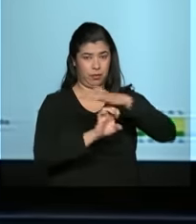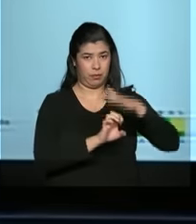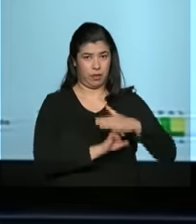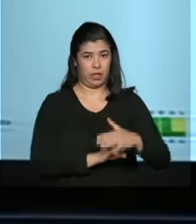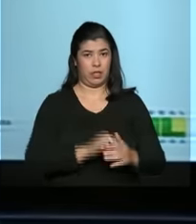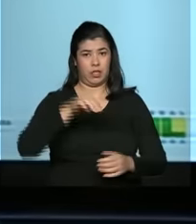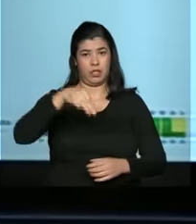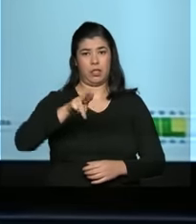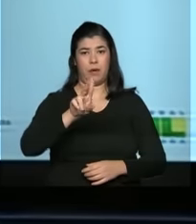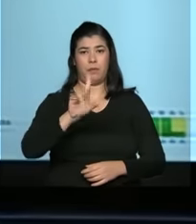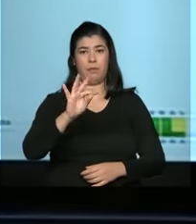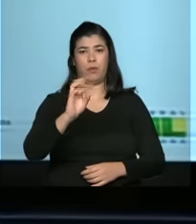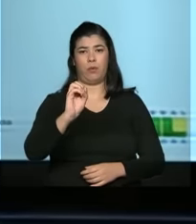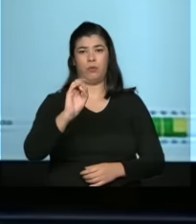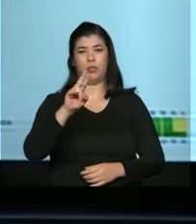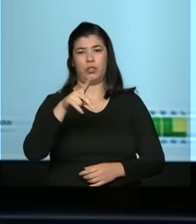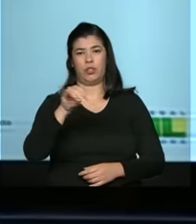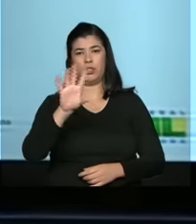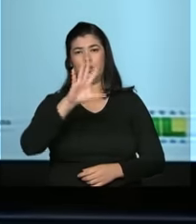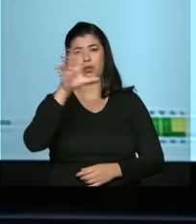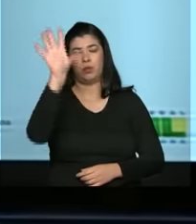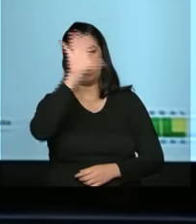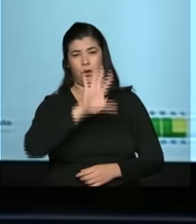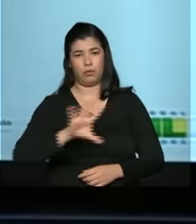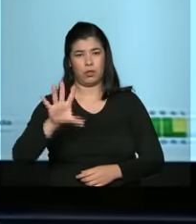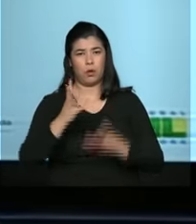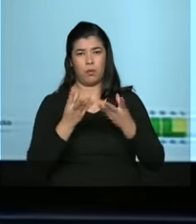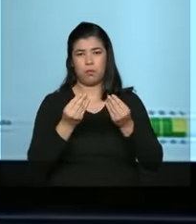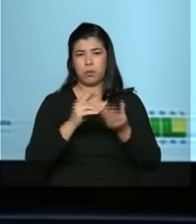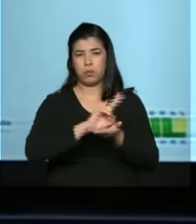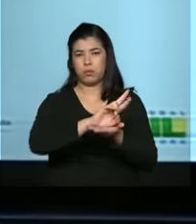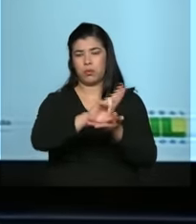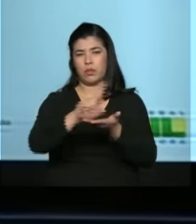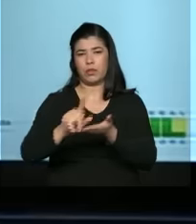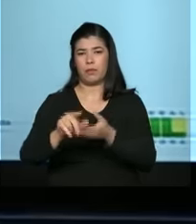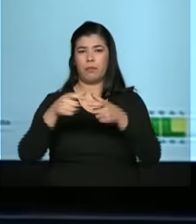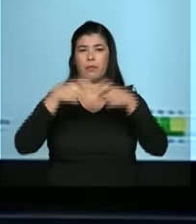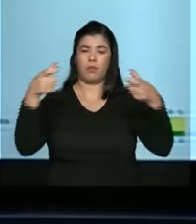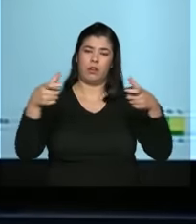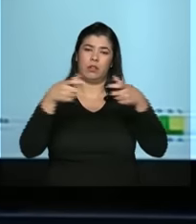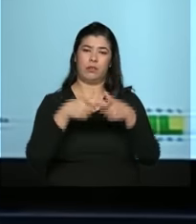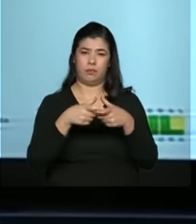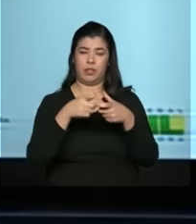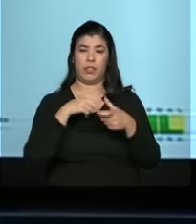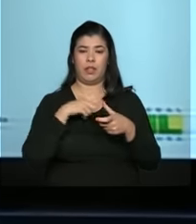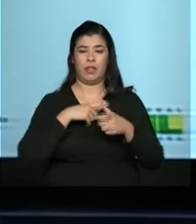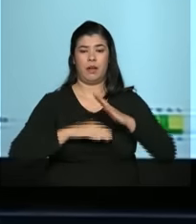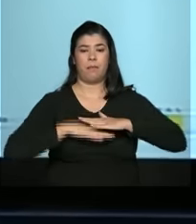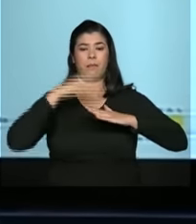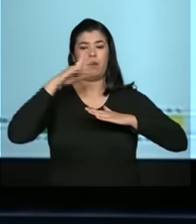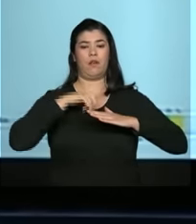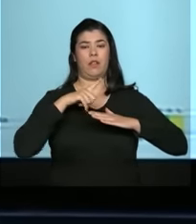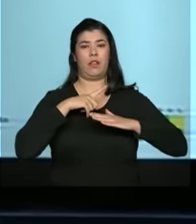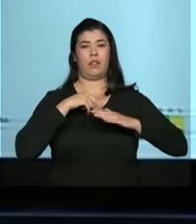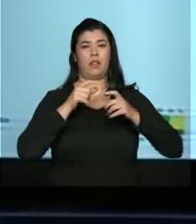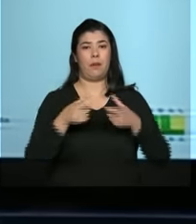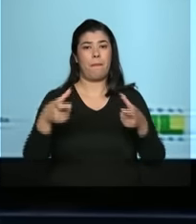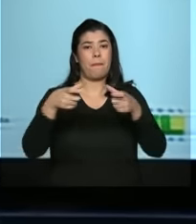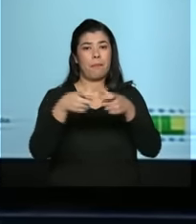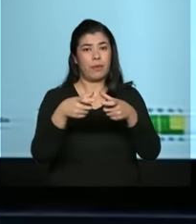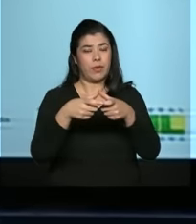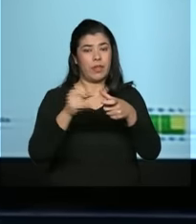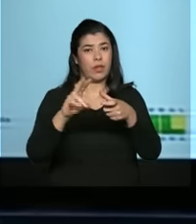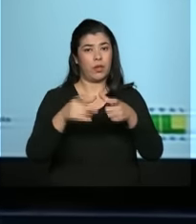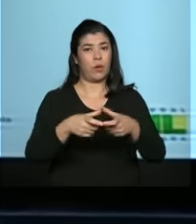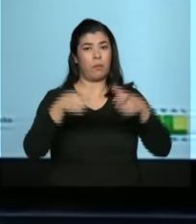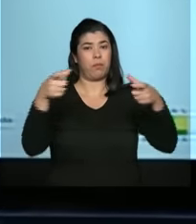e médias empresas nacionais 90% das empresas eh são de pequeno e médio porte e